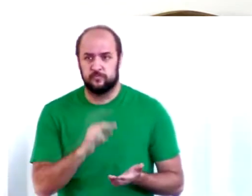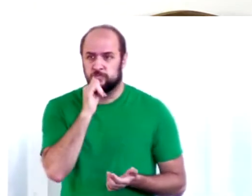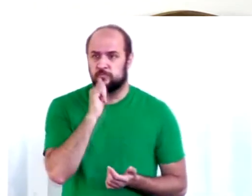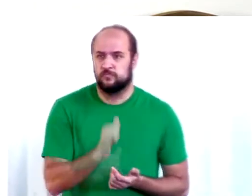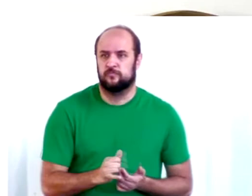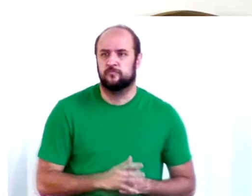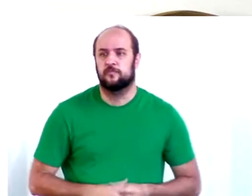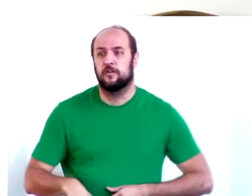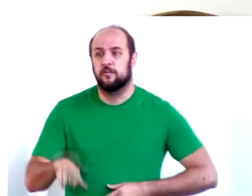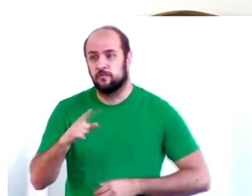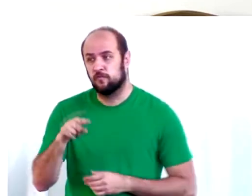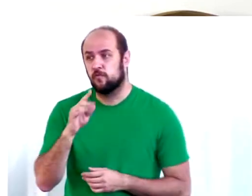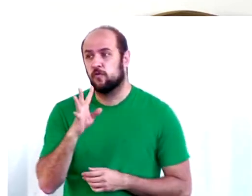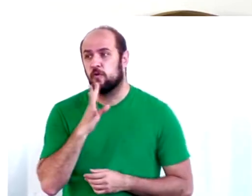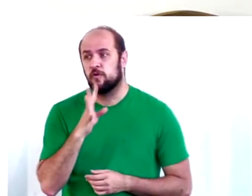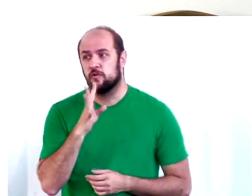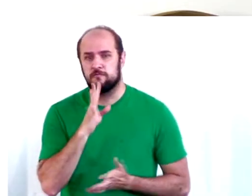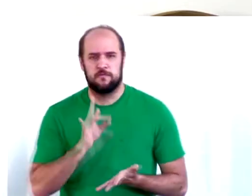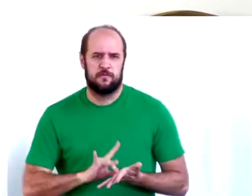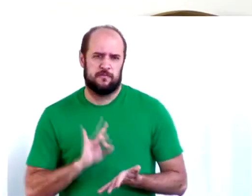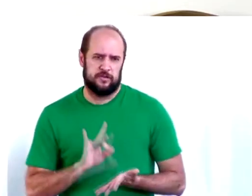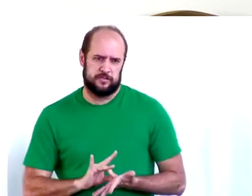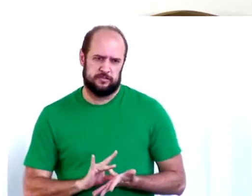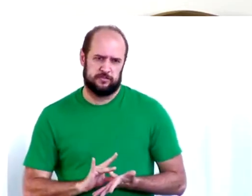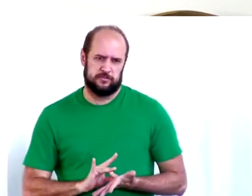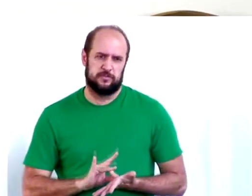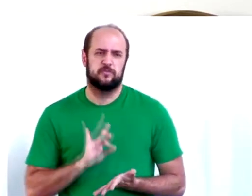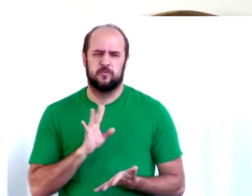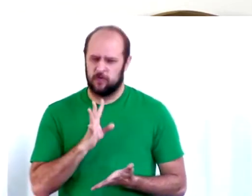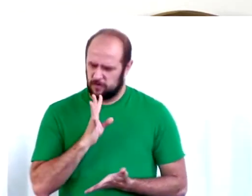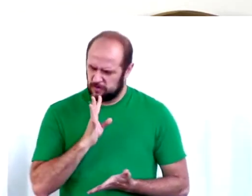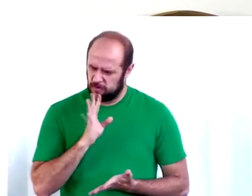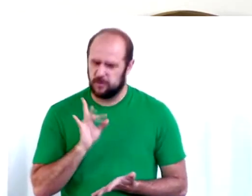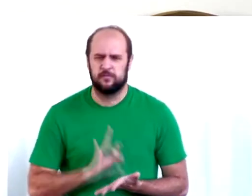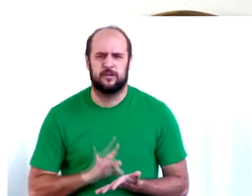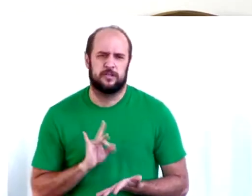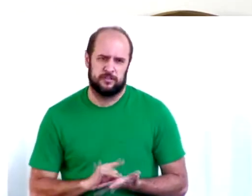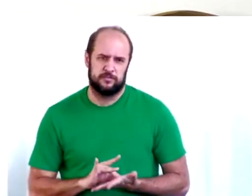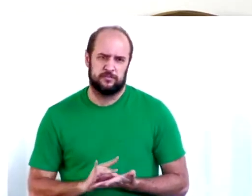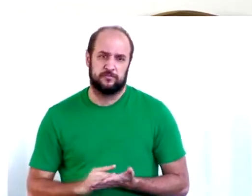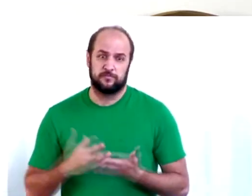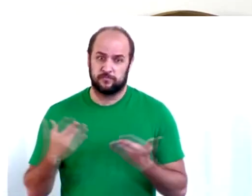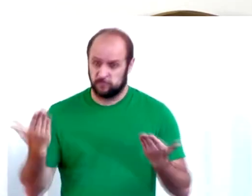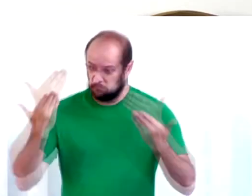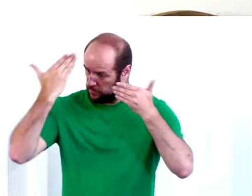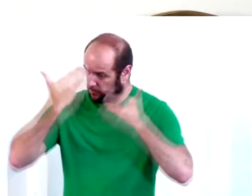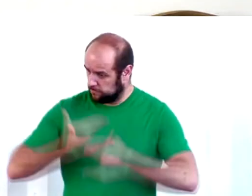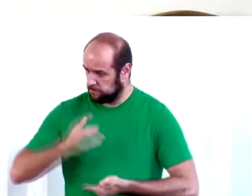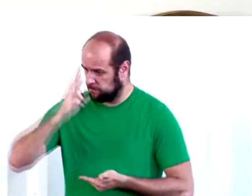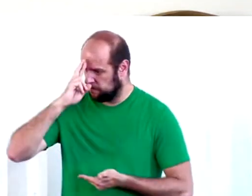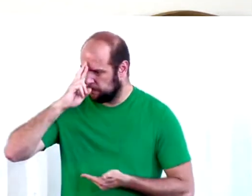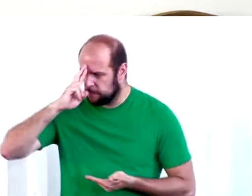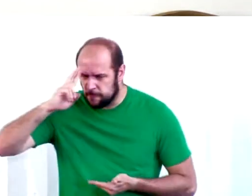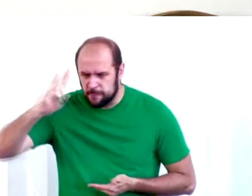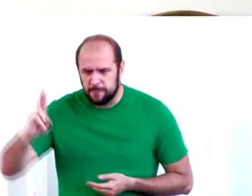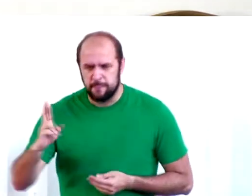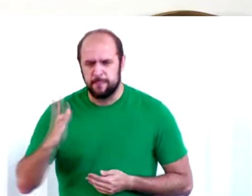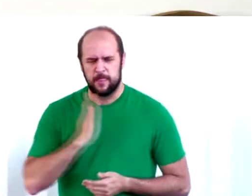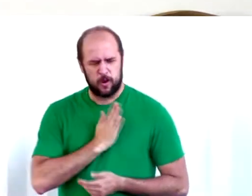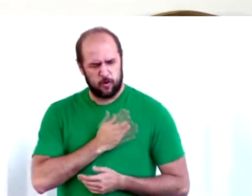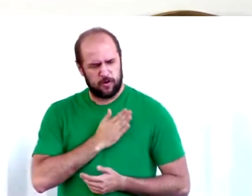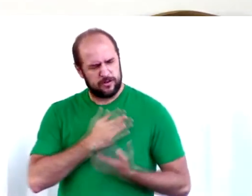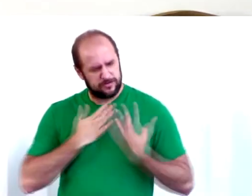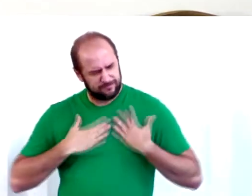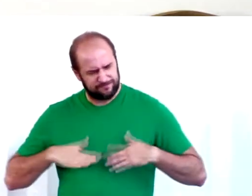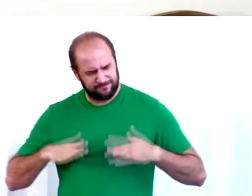e nisto conheceremos que somos da verdade, bem como perante ele tranquilizaremos o nosso